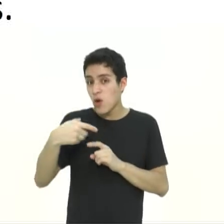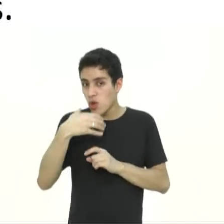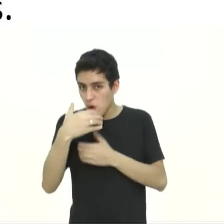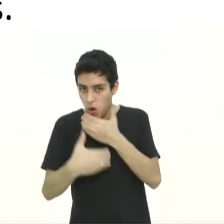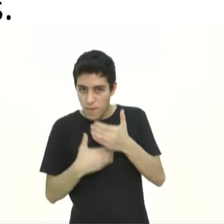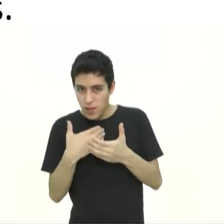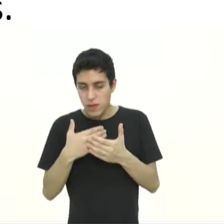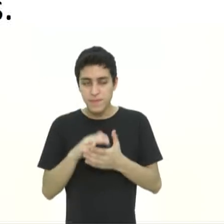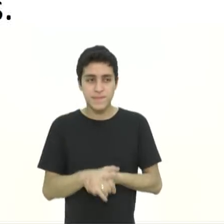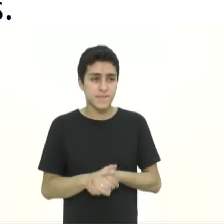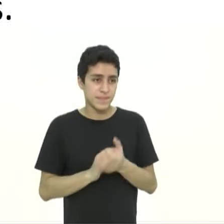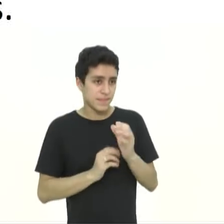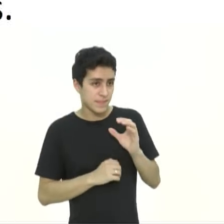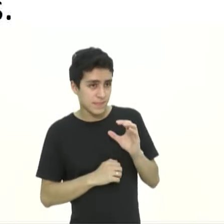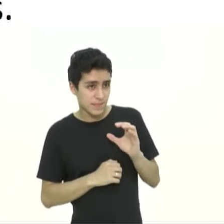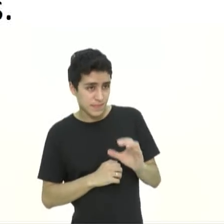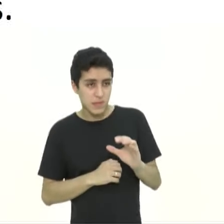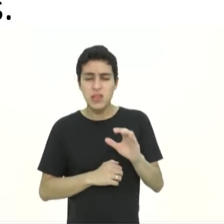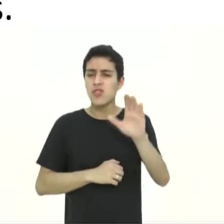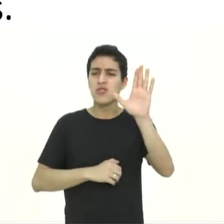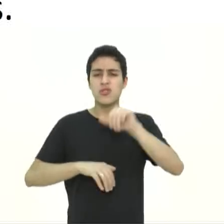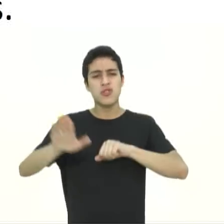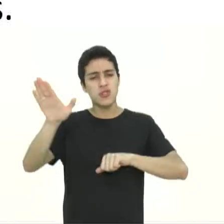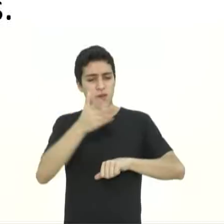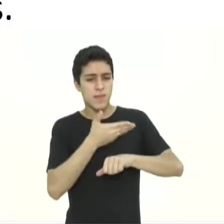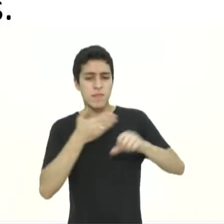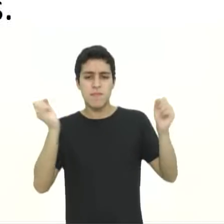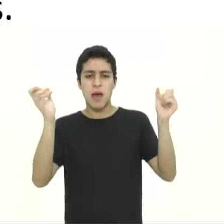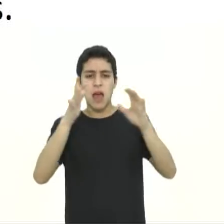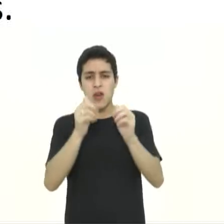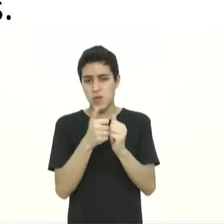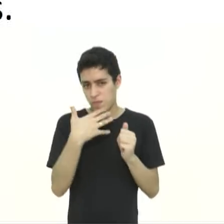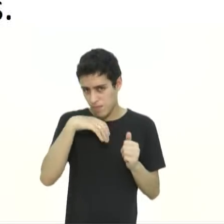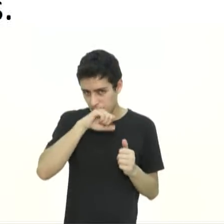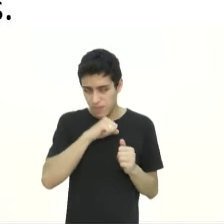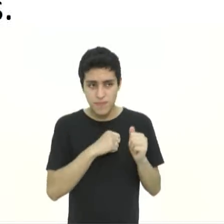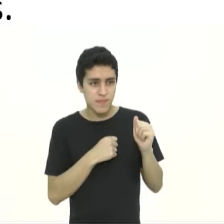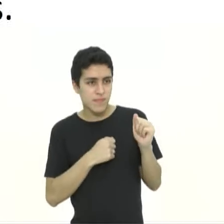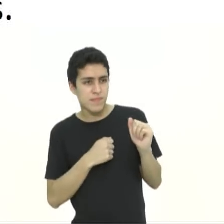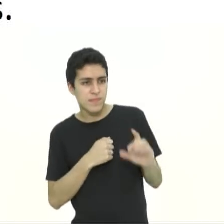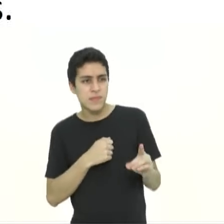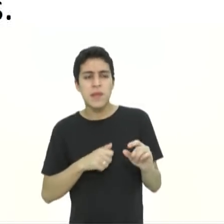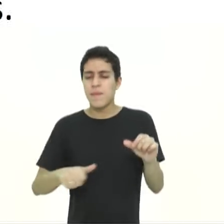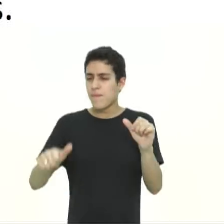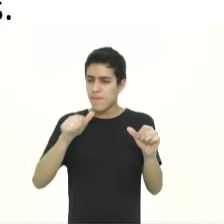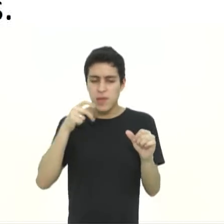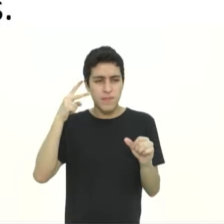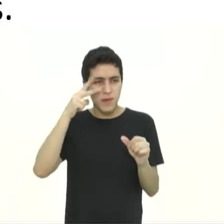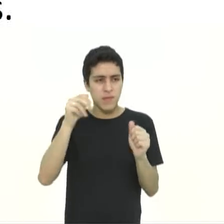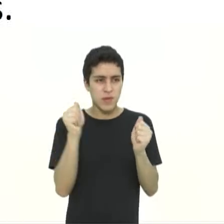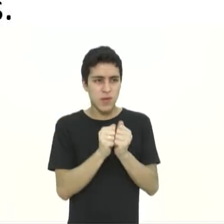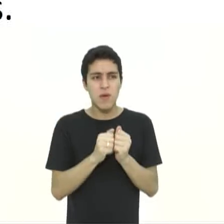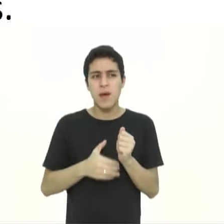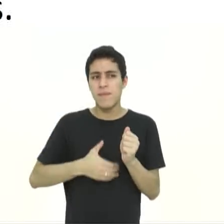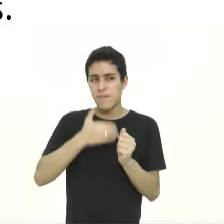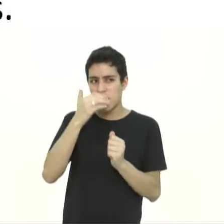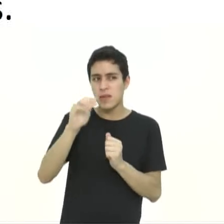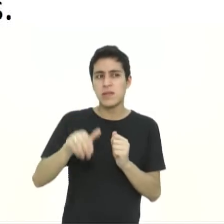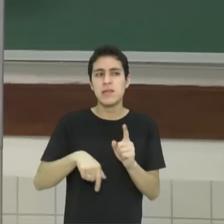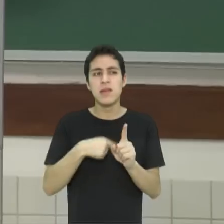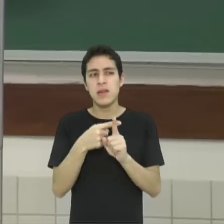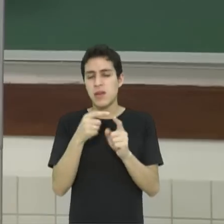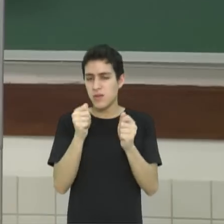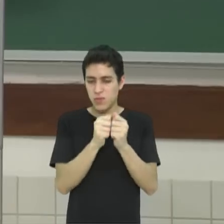comer. Letra C, chame os amigos junto com seus pais. Letra D, beba o vinho com a maçã e a banana junto com a sua